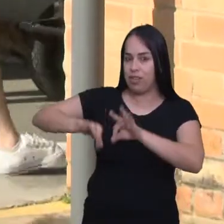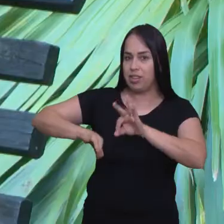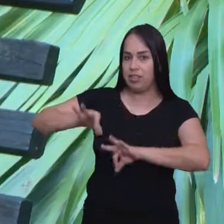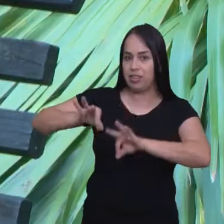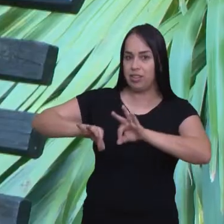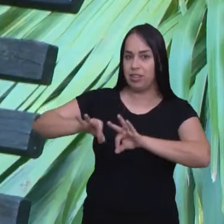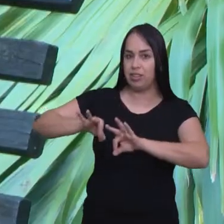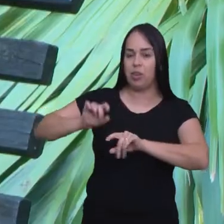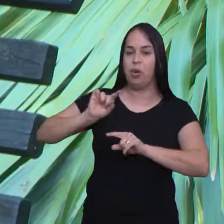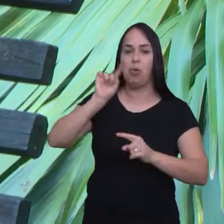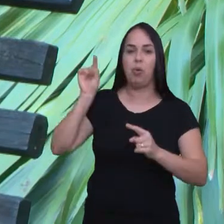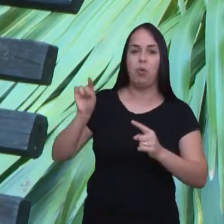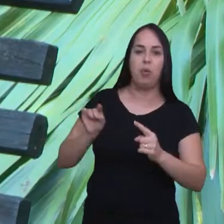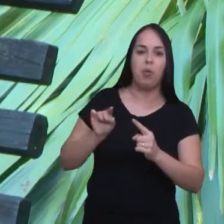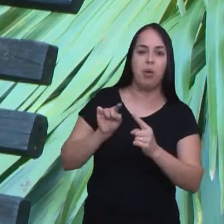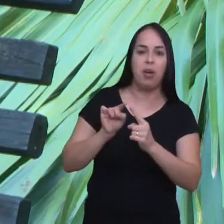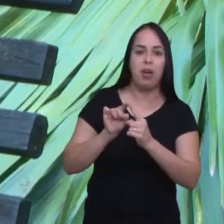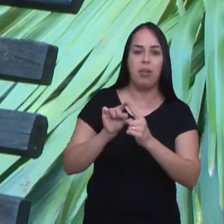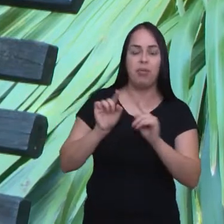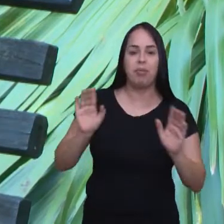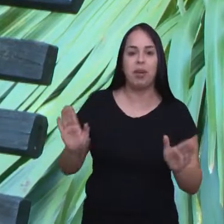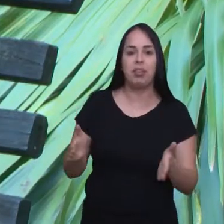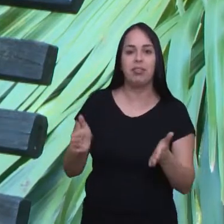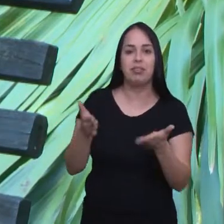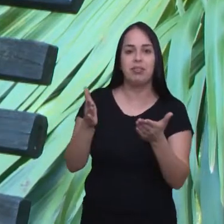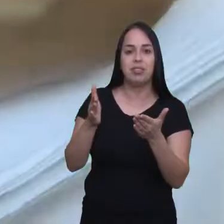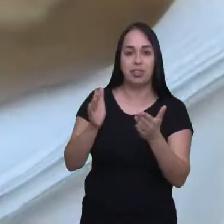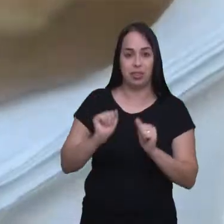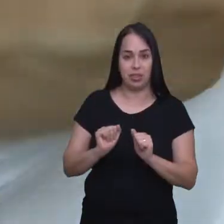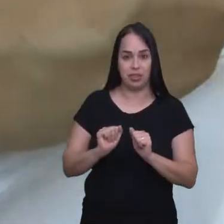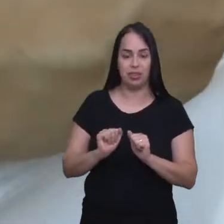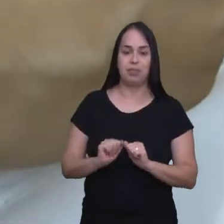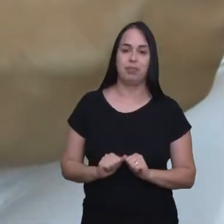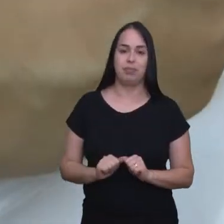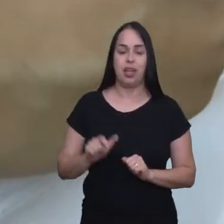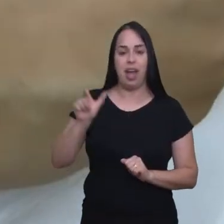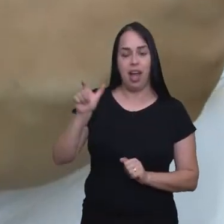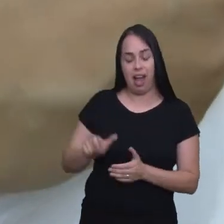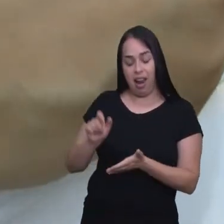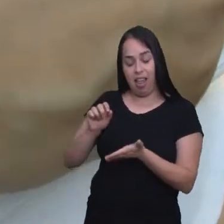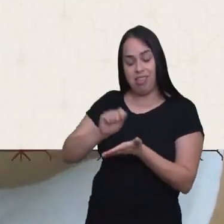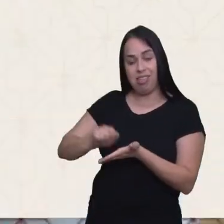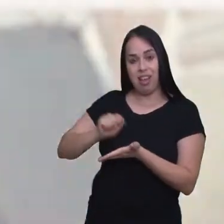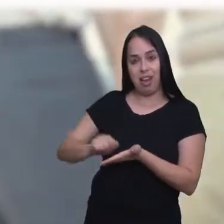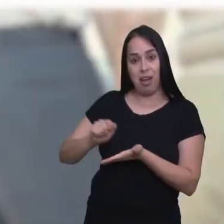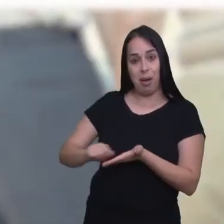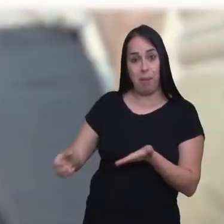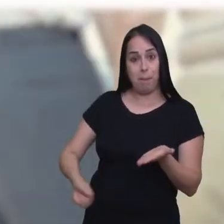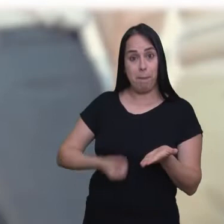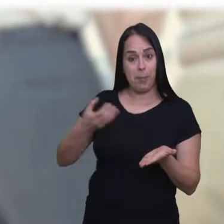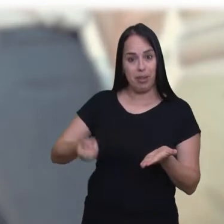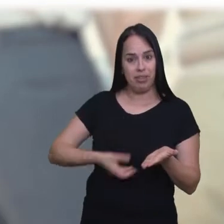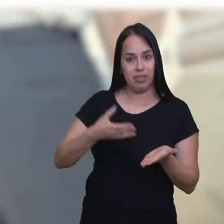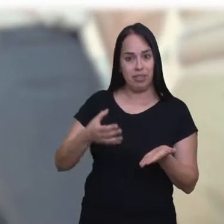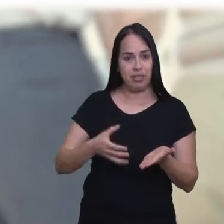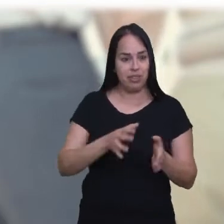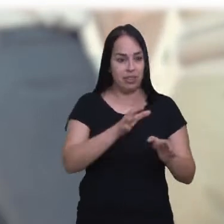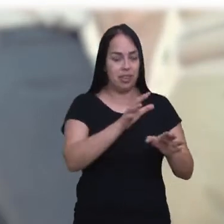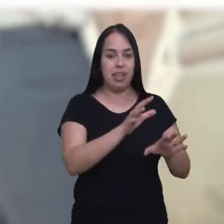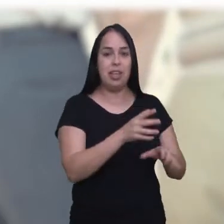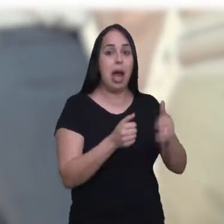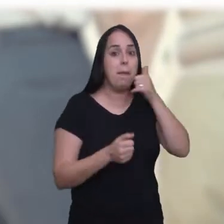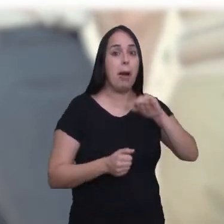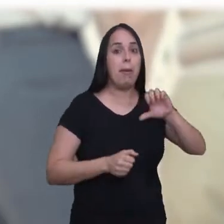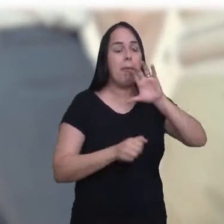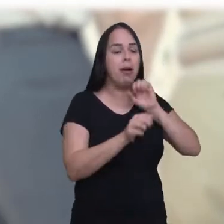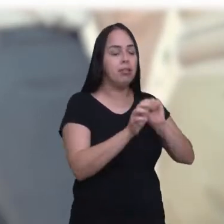um propósito para fortalecer pessoas em vulnerabilidade. Ela escreve poesias e a inspiração veio da mãe,